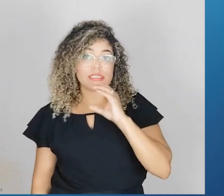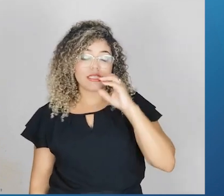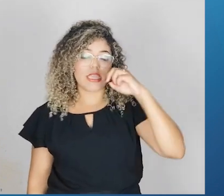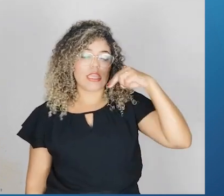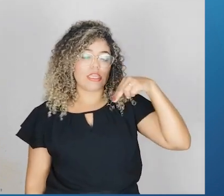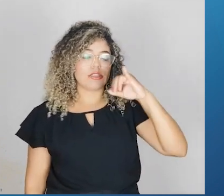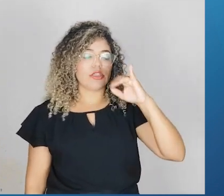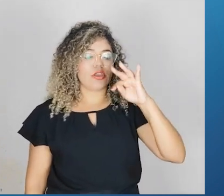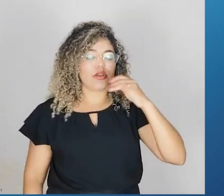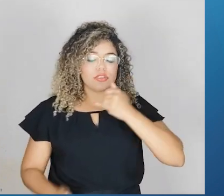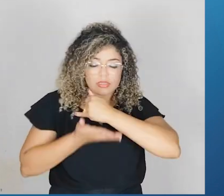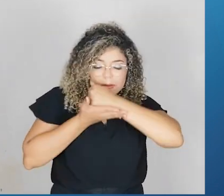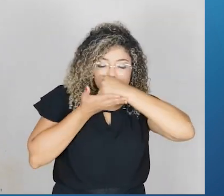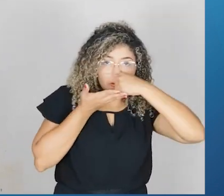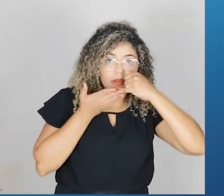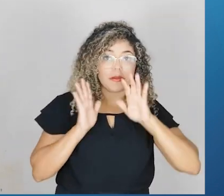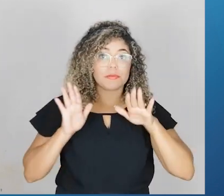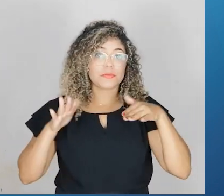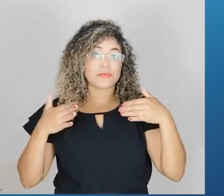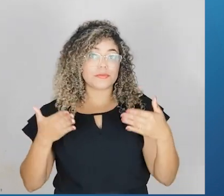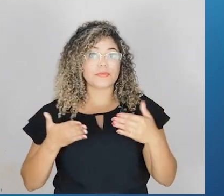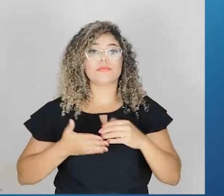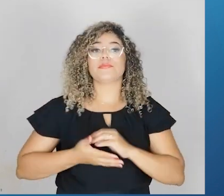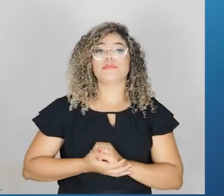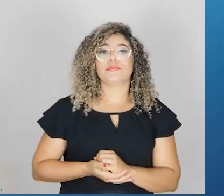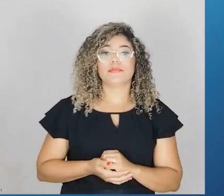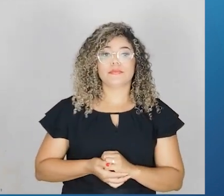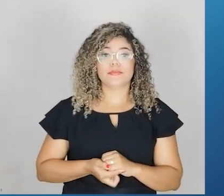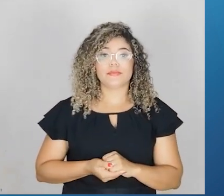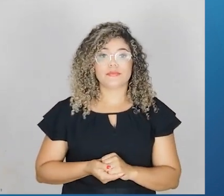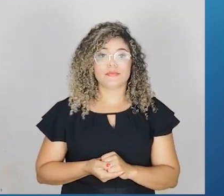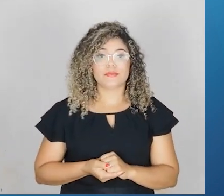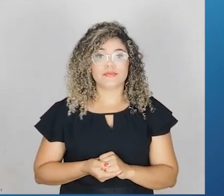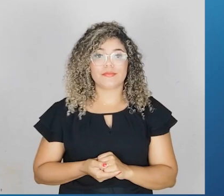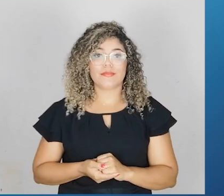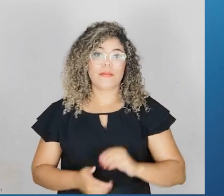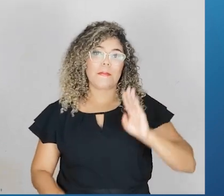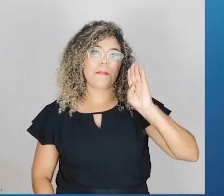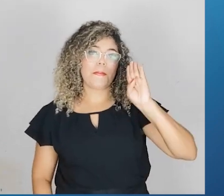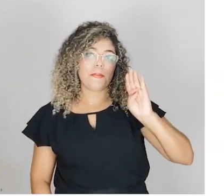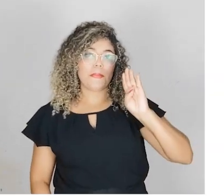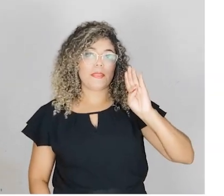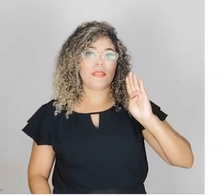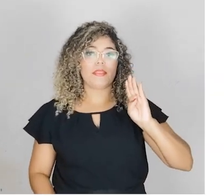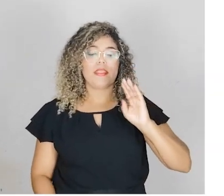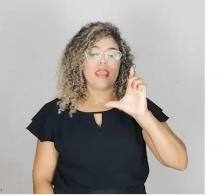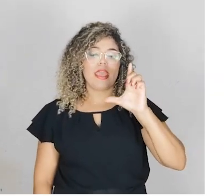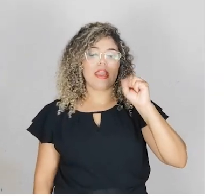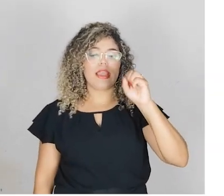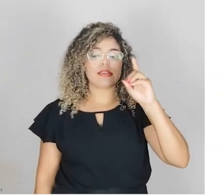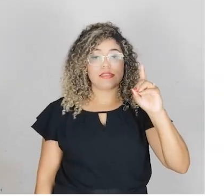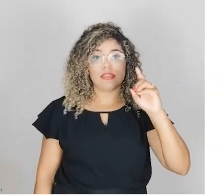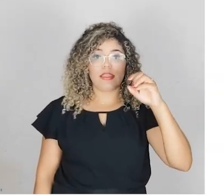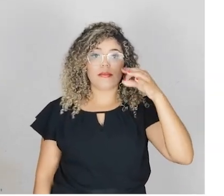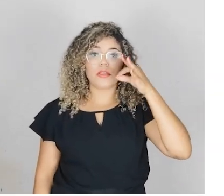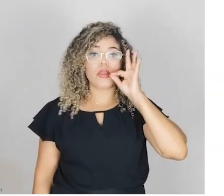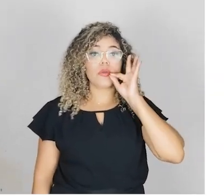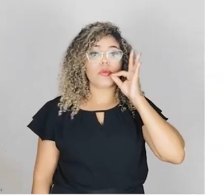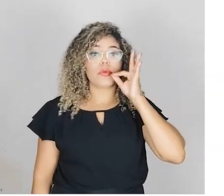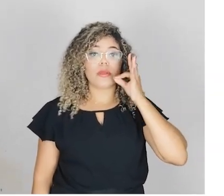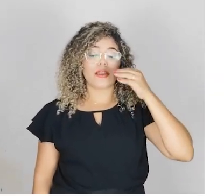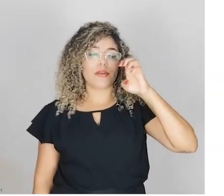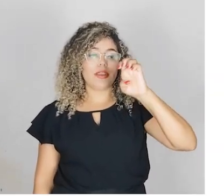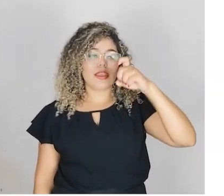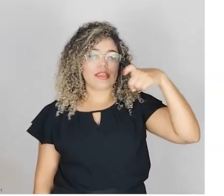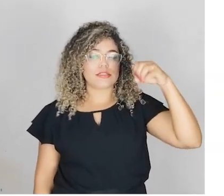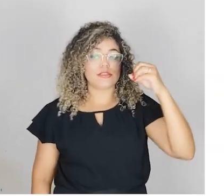nicotina, cocaína e o crack? Qual é a nossa resposta? Letra B, LSD, maconha, êxtase